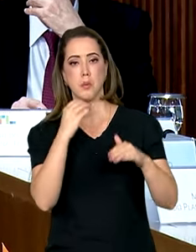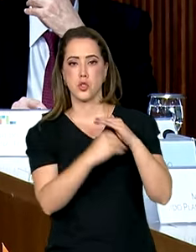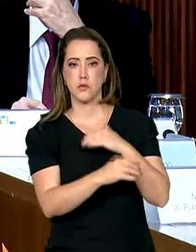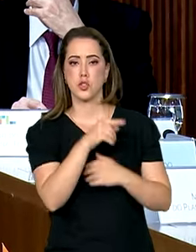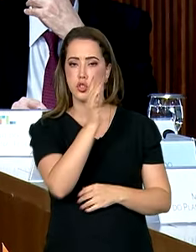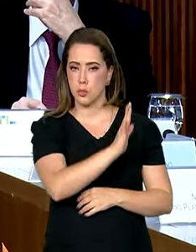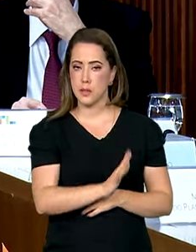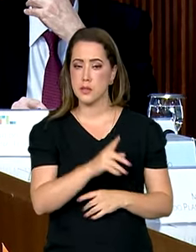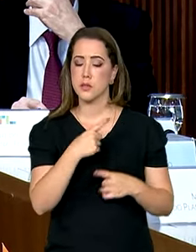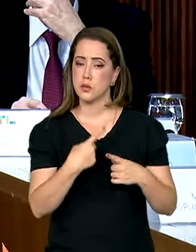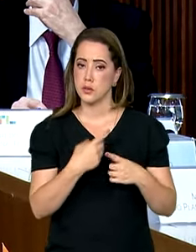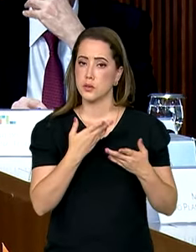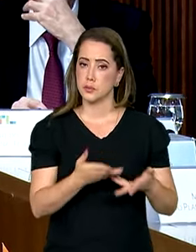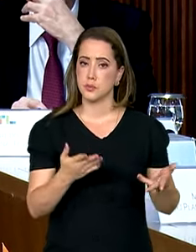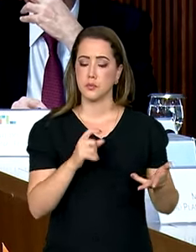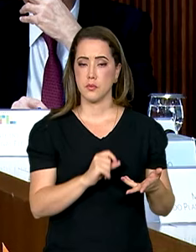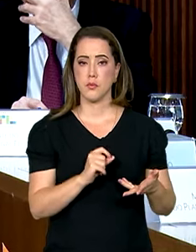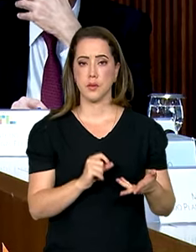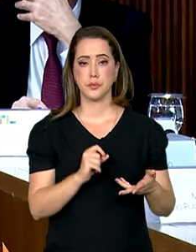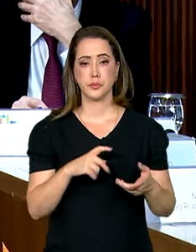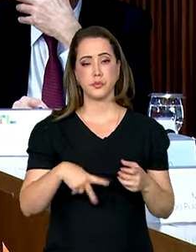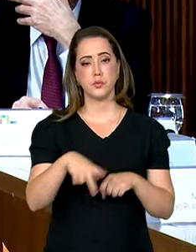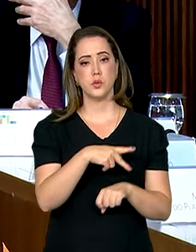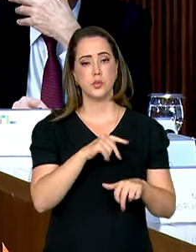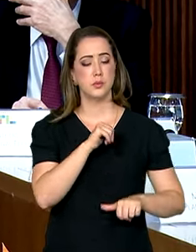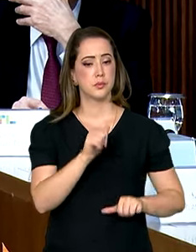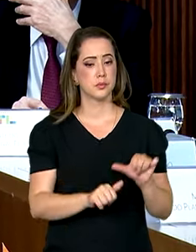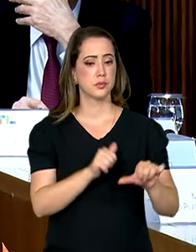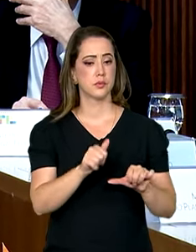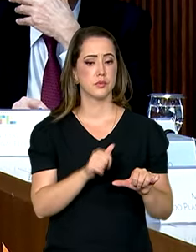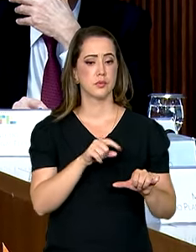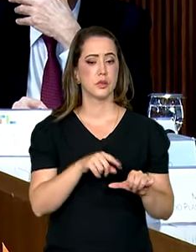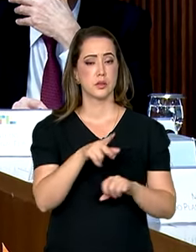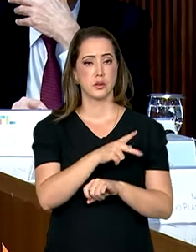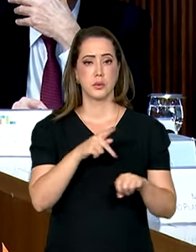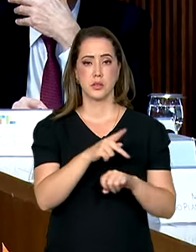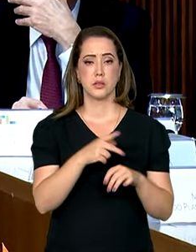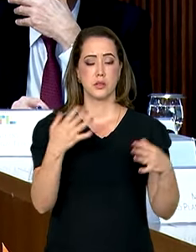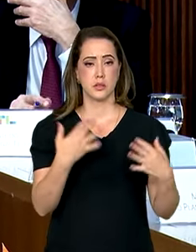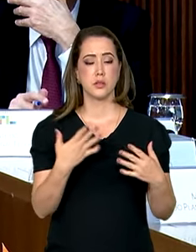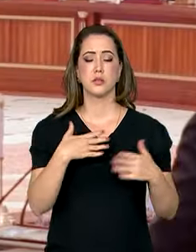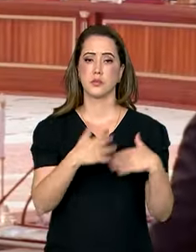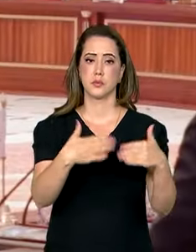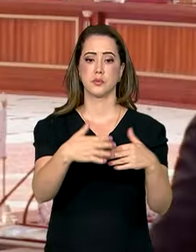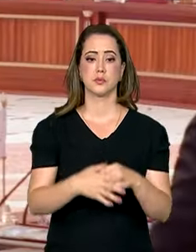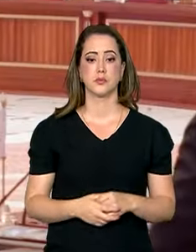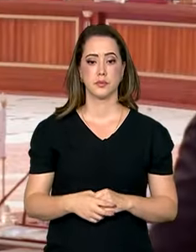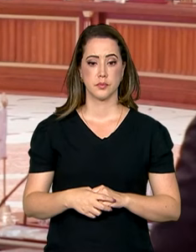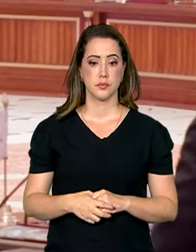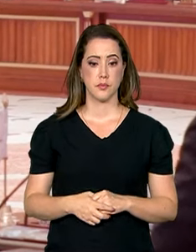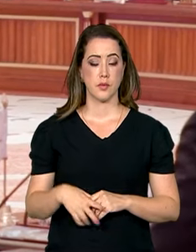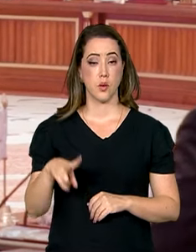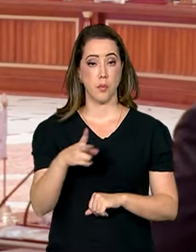investimentos e fazer com que esse país se transforme num país definitivamente desenvolvido o país